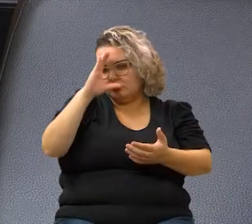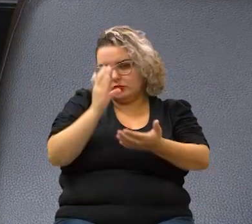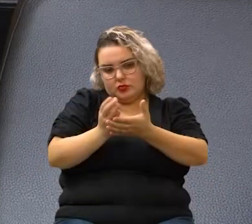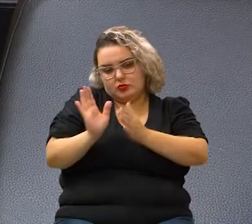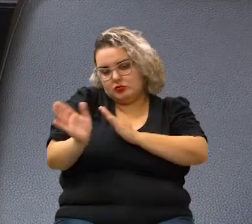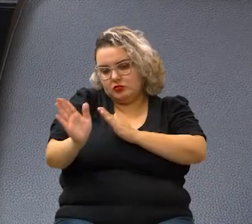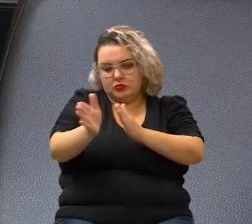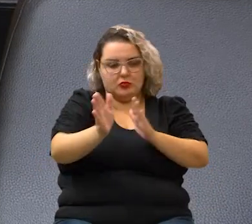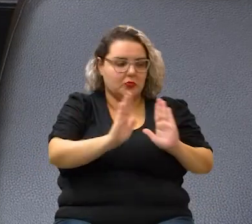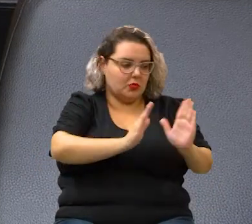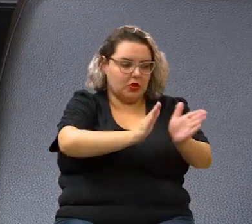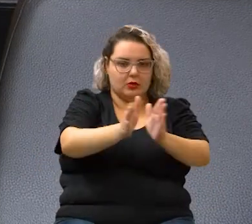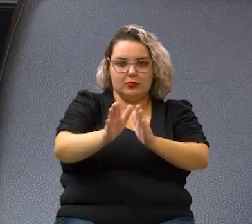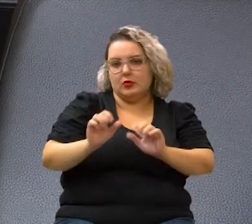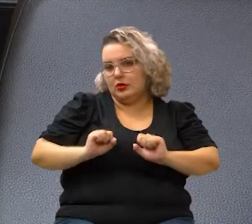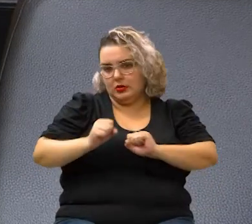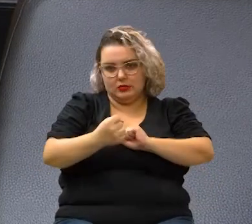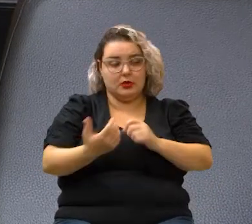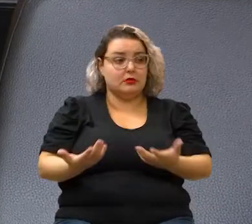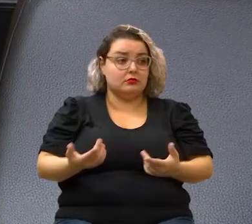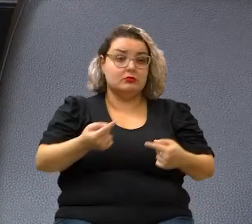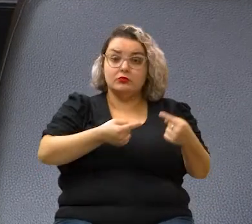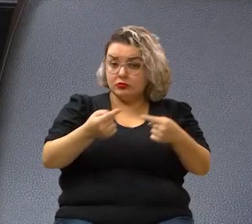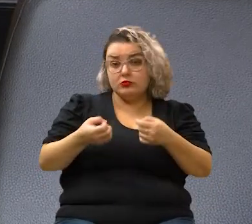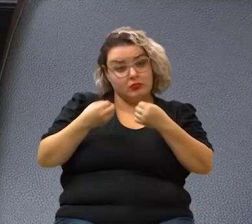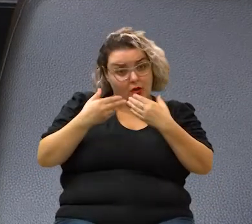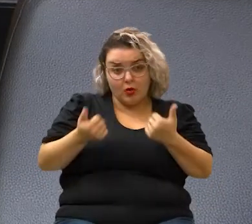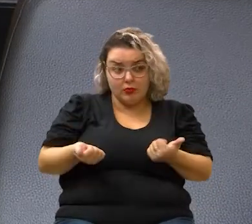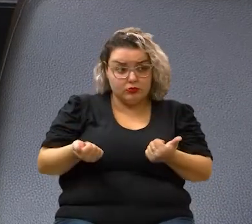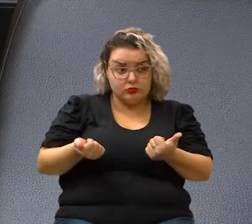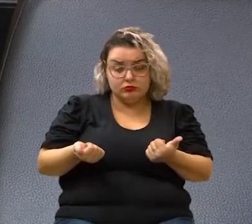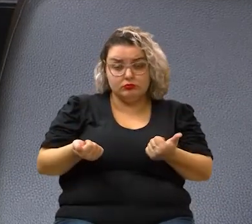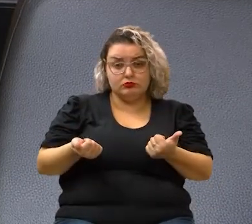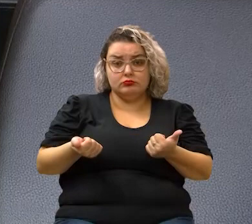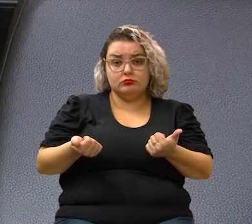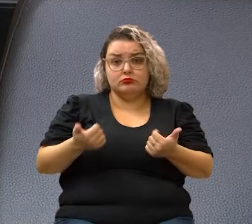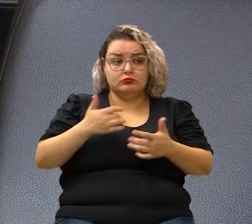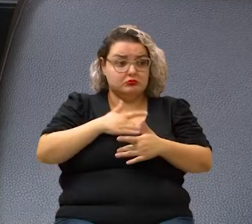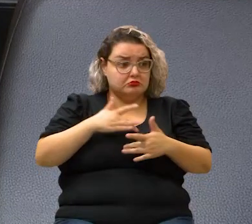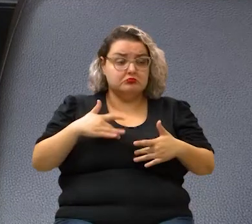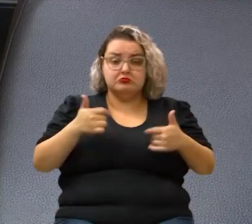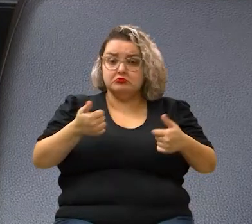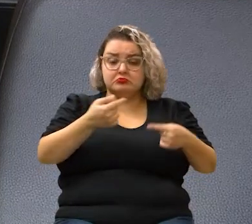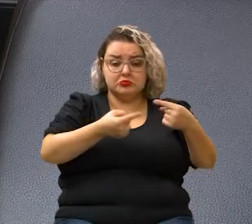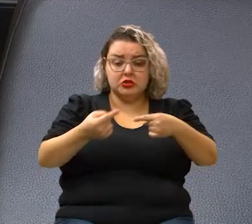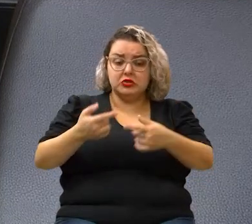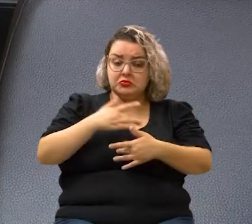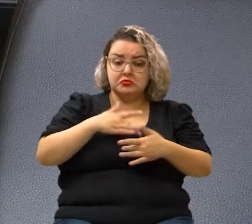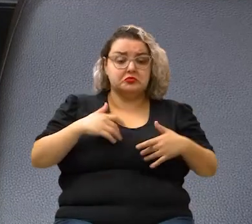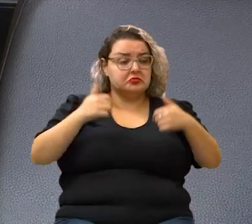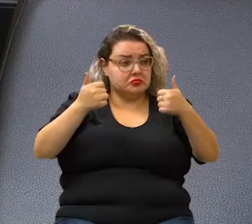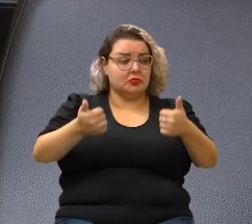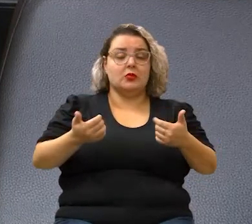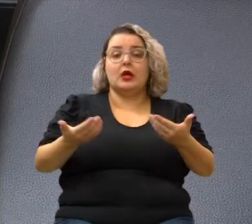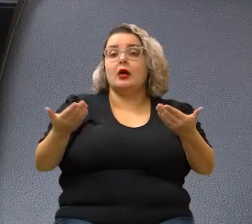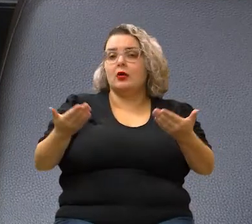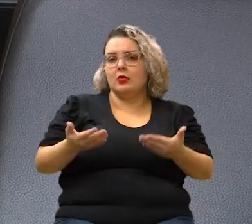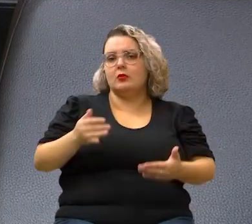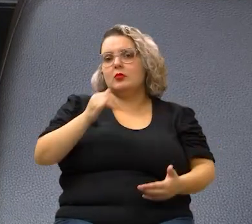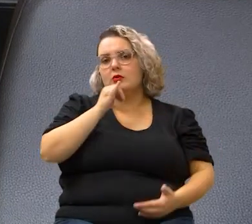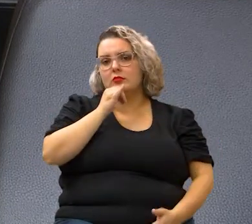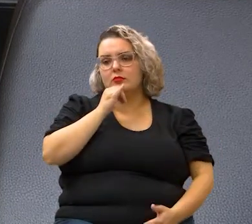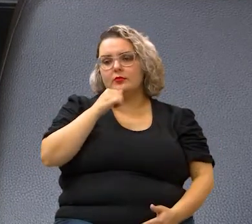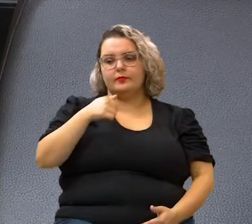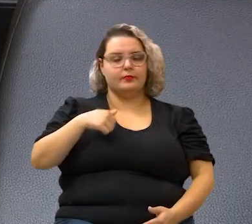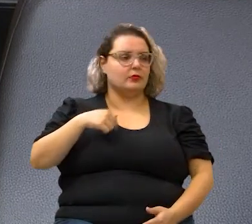para a sua defesa. E foi um debate saudável. Entendeu? Foi um debate saudável. Agora,